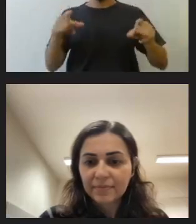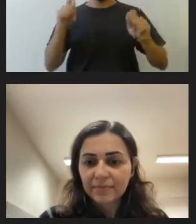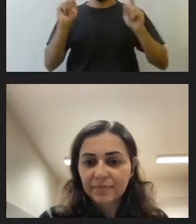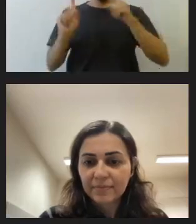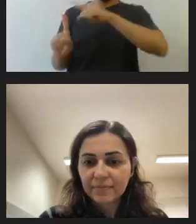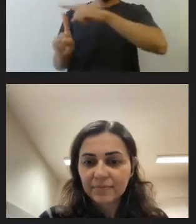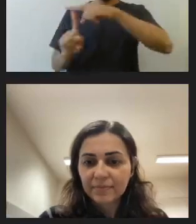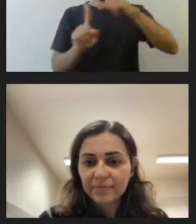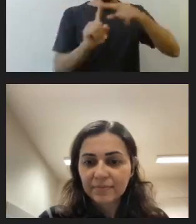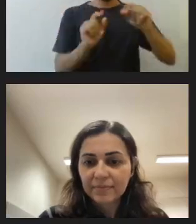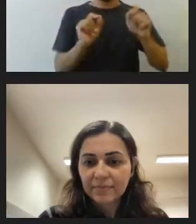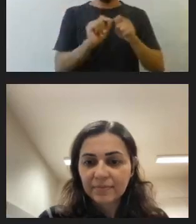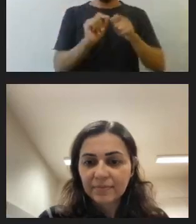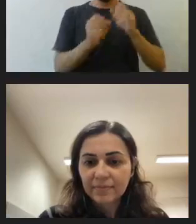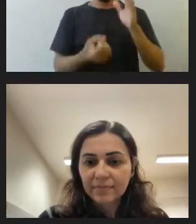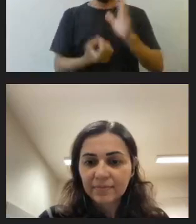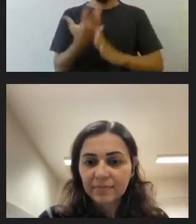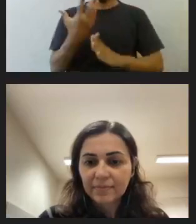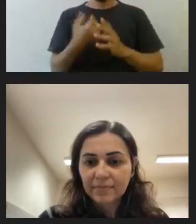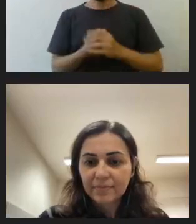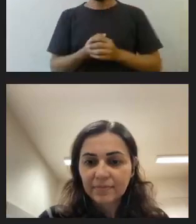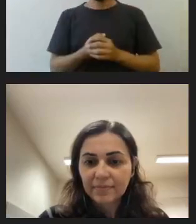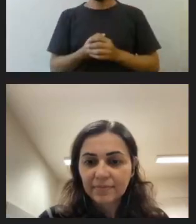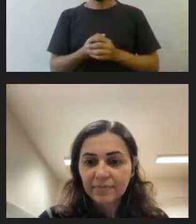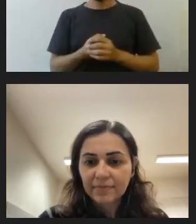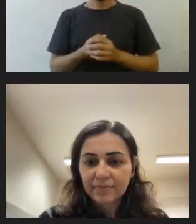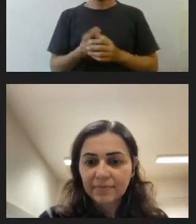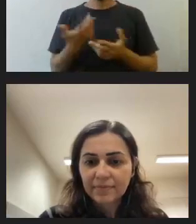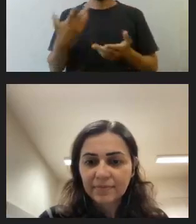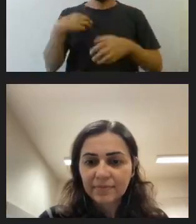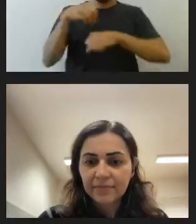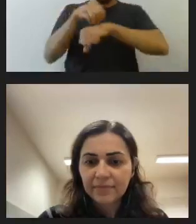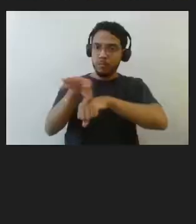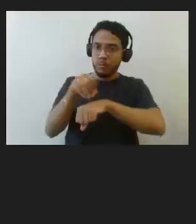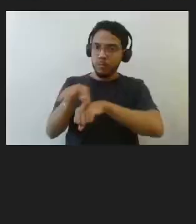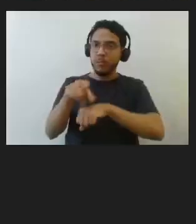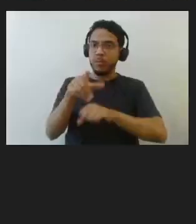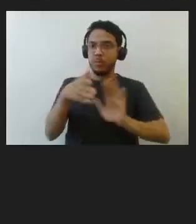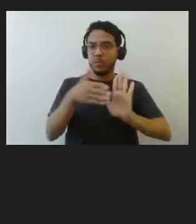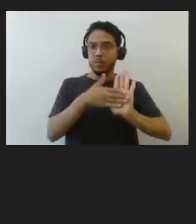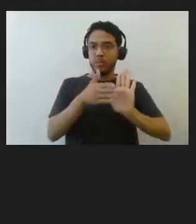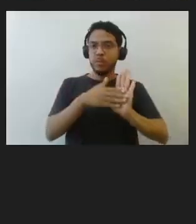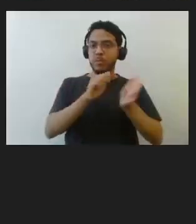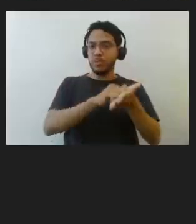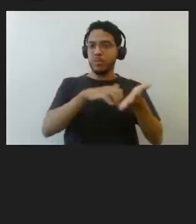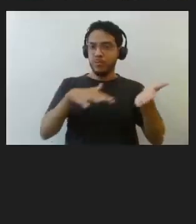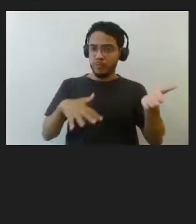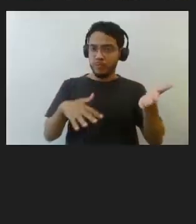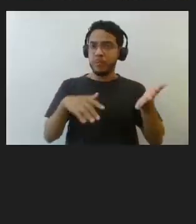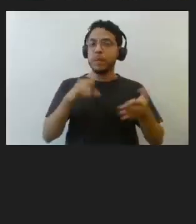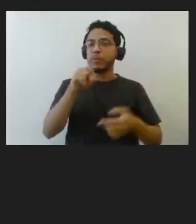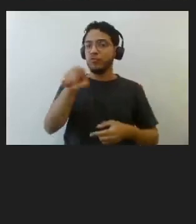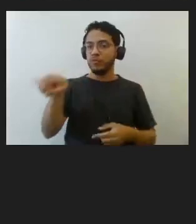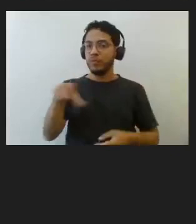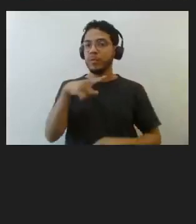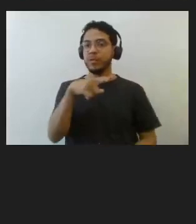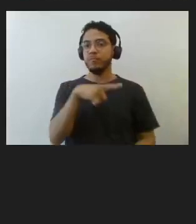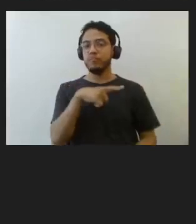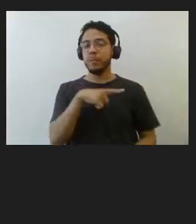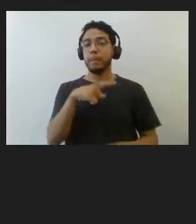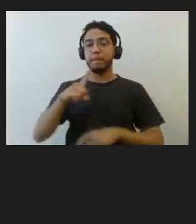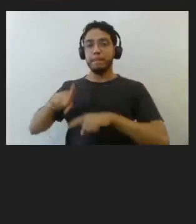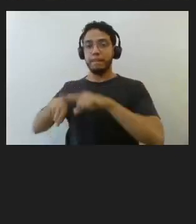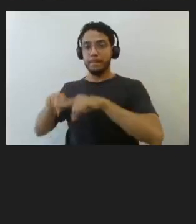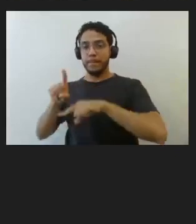gente utiliza aqui, que é o que a gente vai recomendar na proposta de atividade nossa, é quando vocês tiverem um